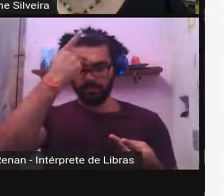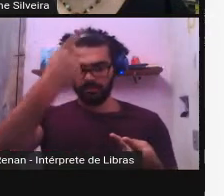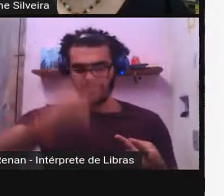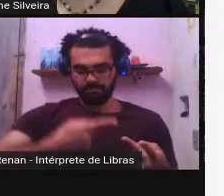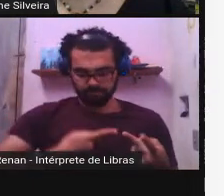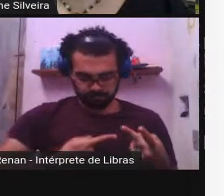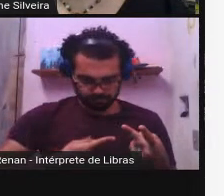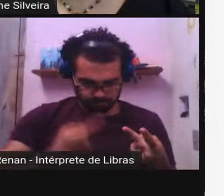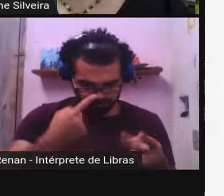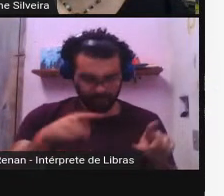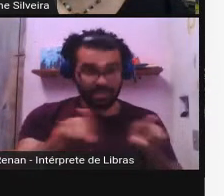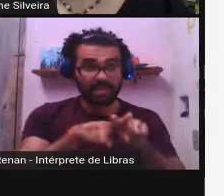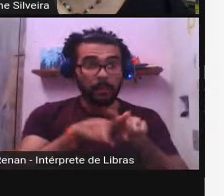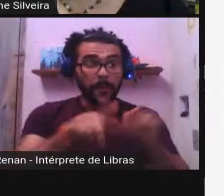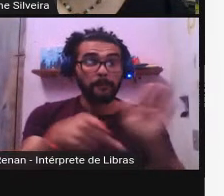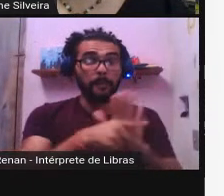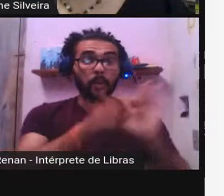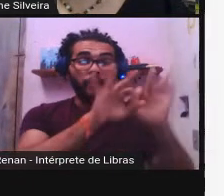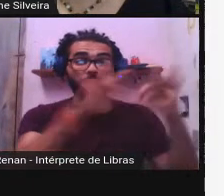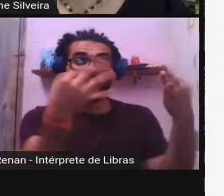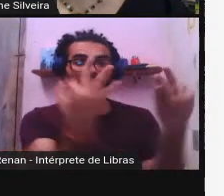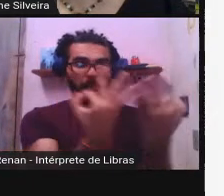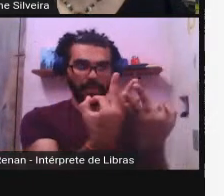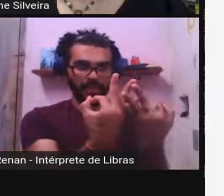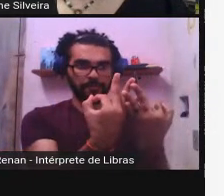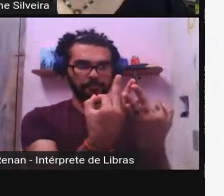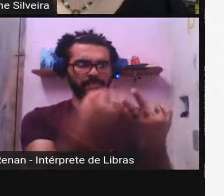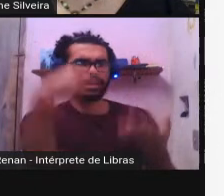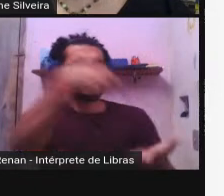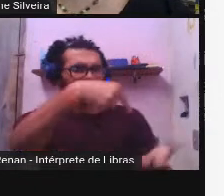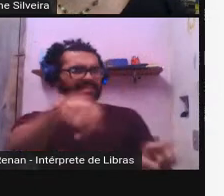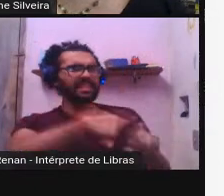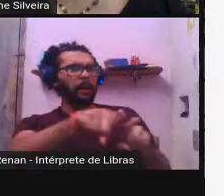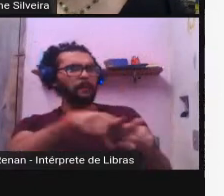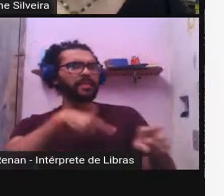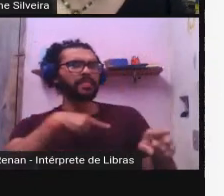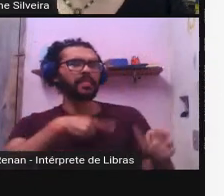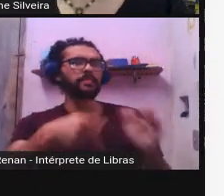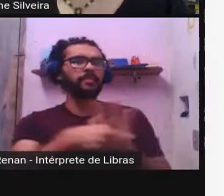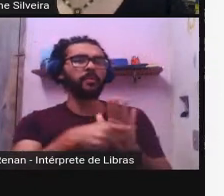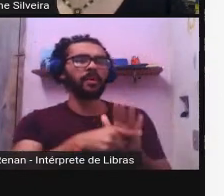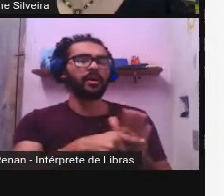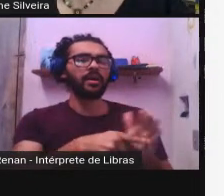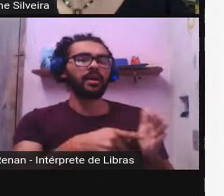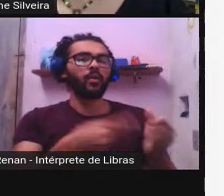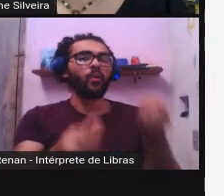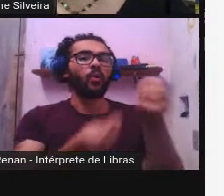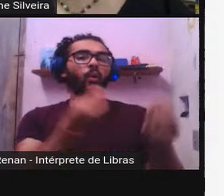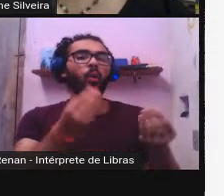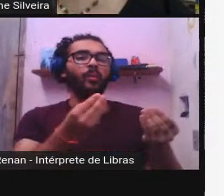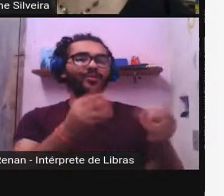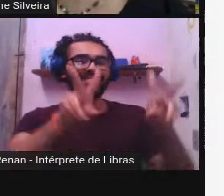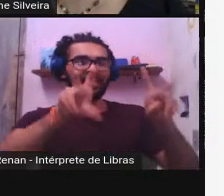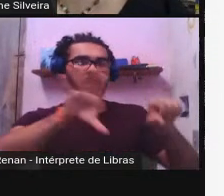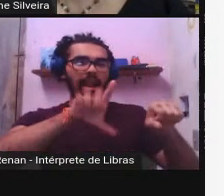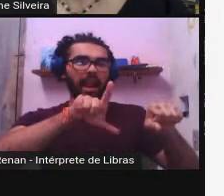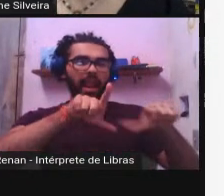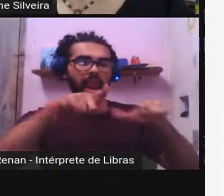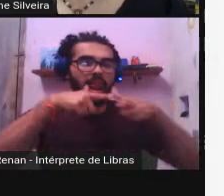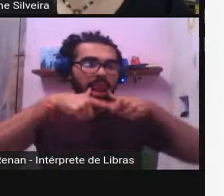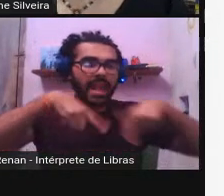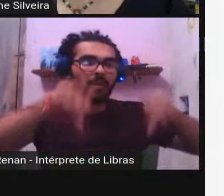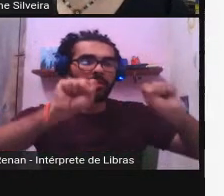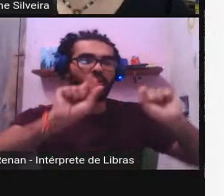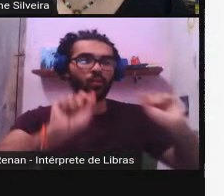seus primeiros interesses pelas questões linguísticas como admiração infantil ou então entusiasmo ingênuo.